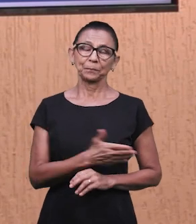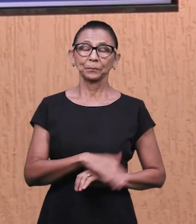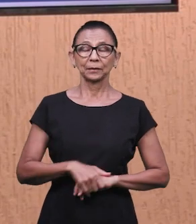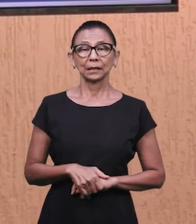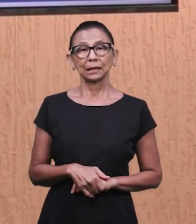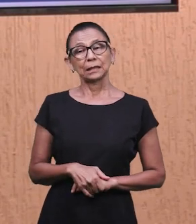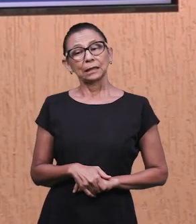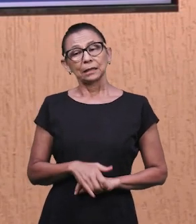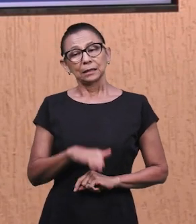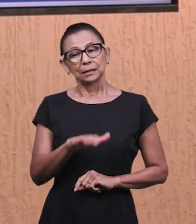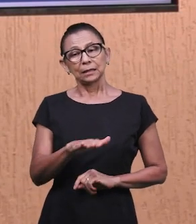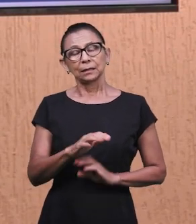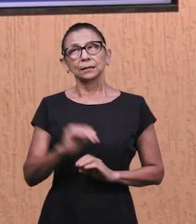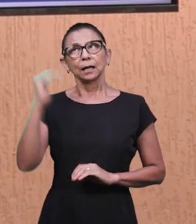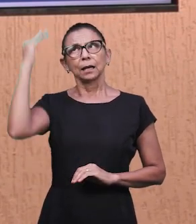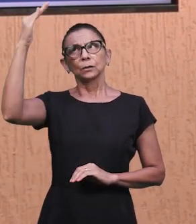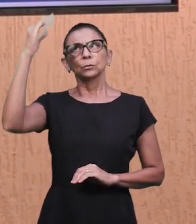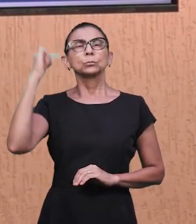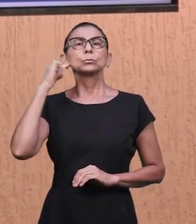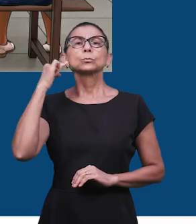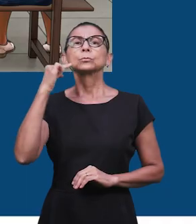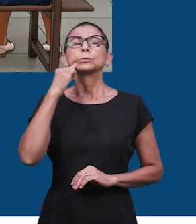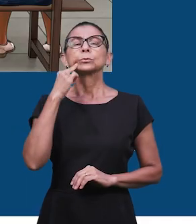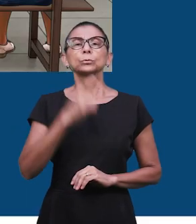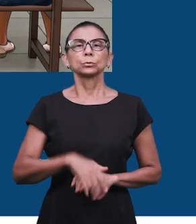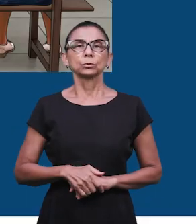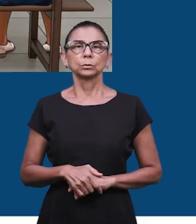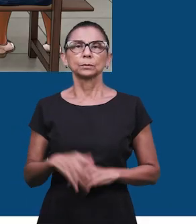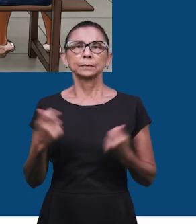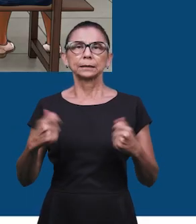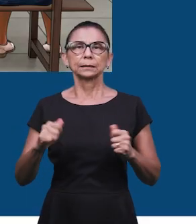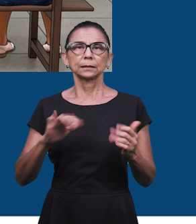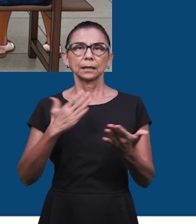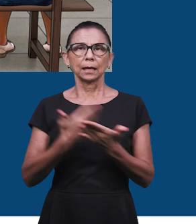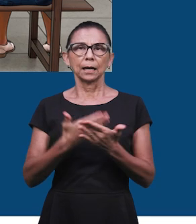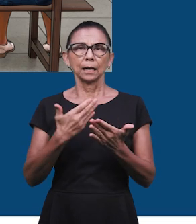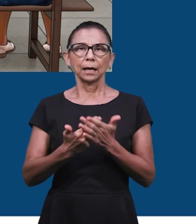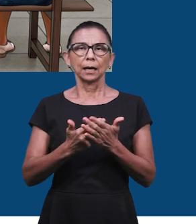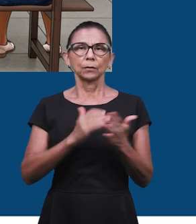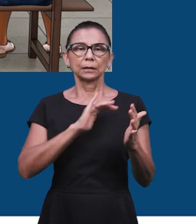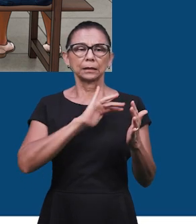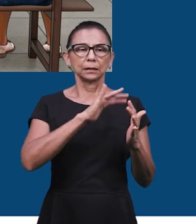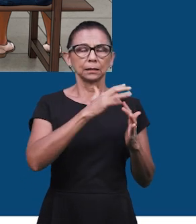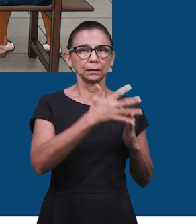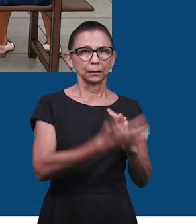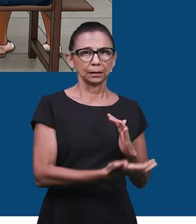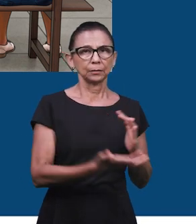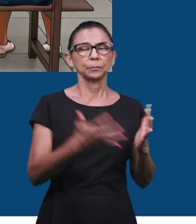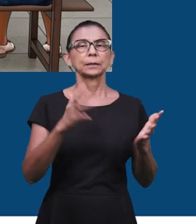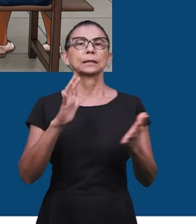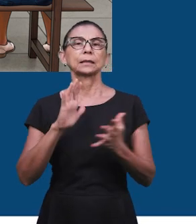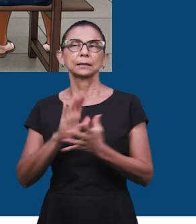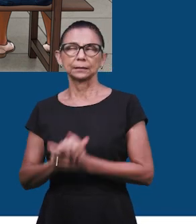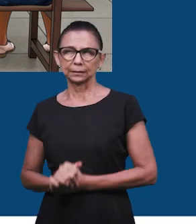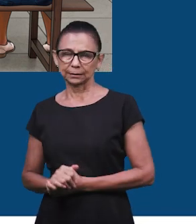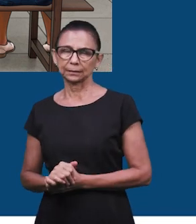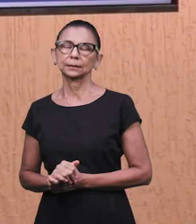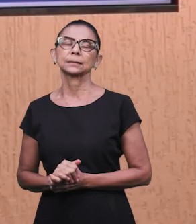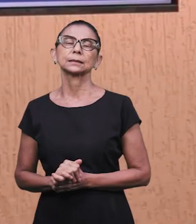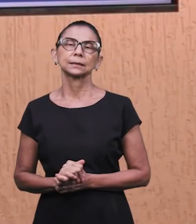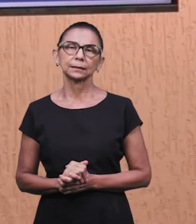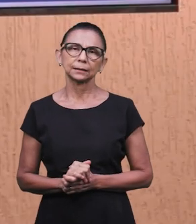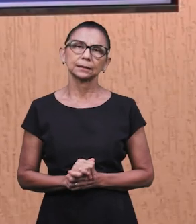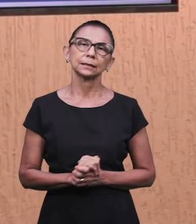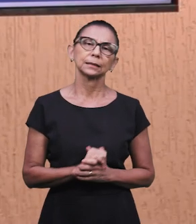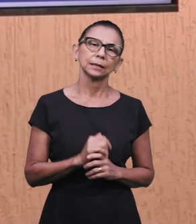Crianças e adultos surdos precisam de aulas em Libras, mesmo que no culto tenha um intérprete de Libras, mesmo